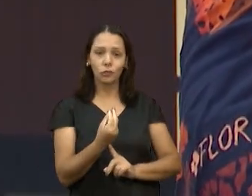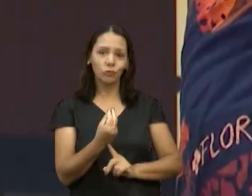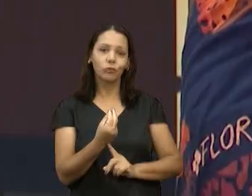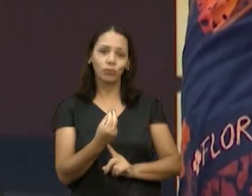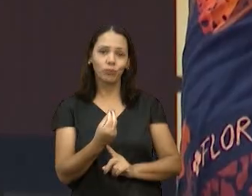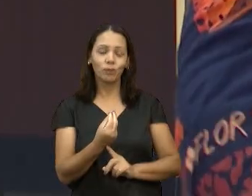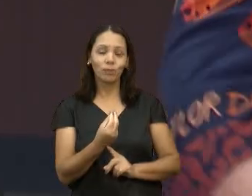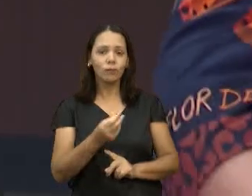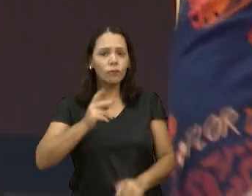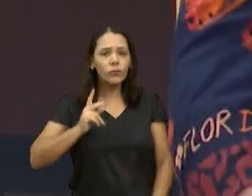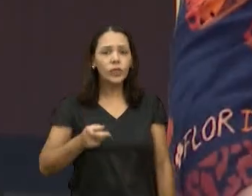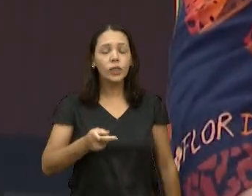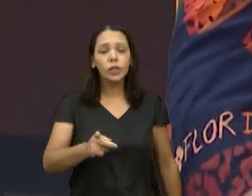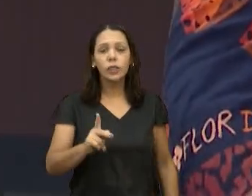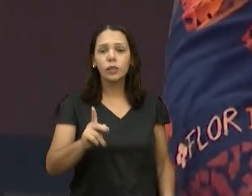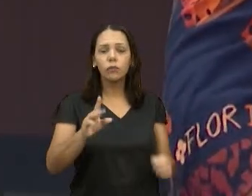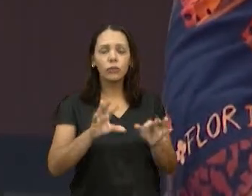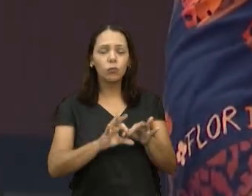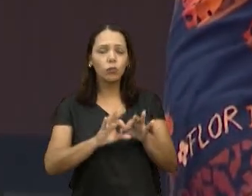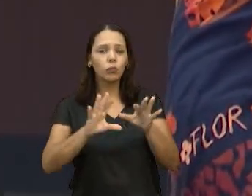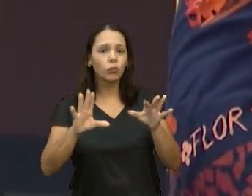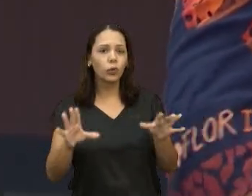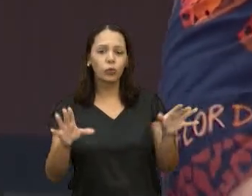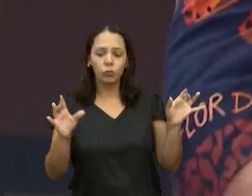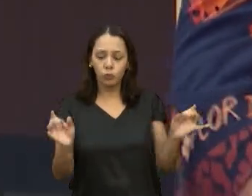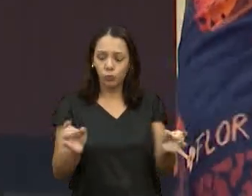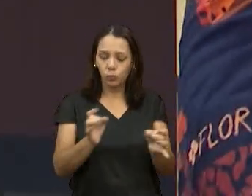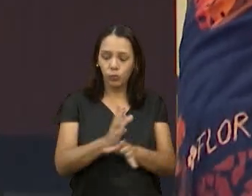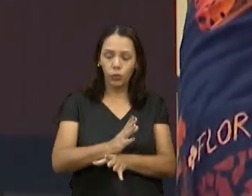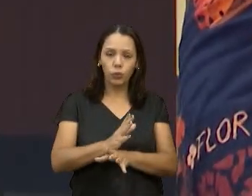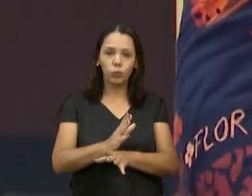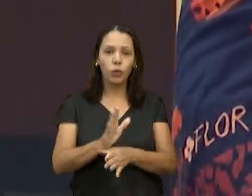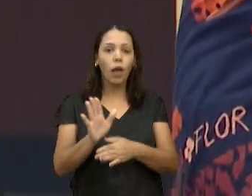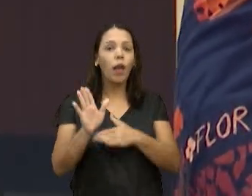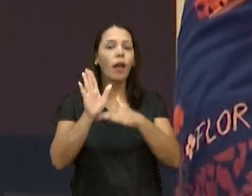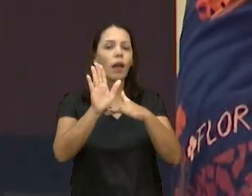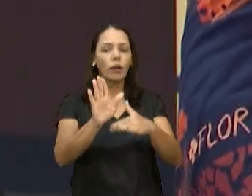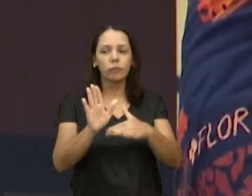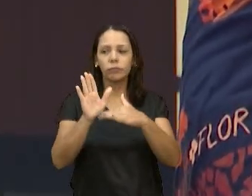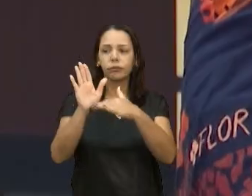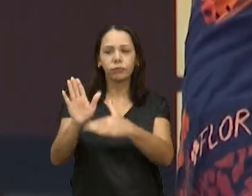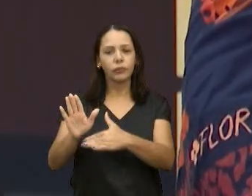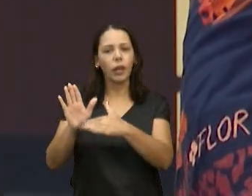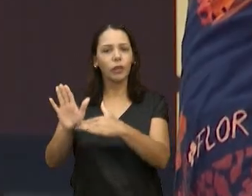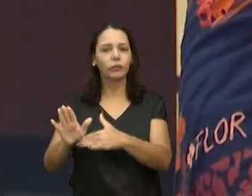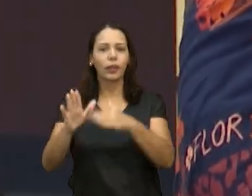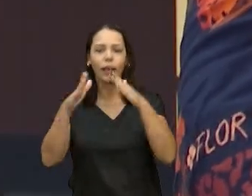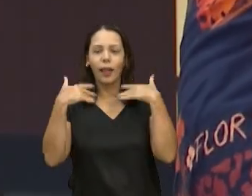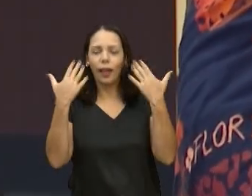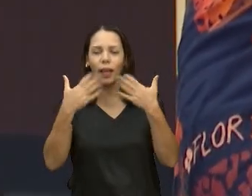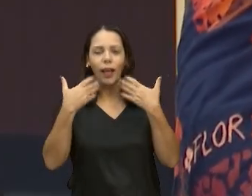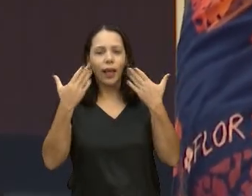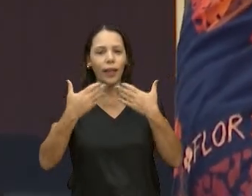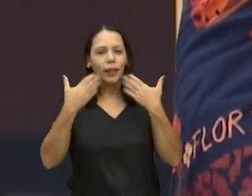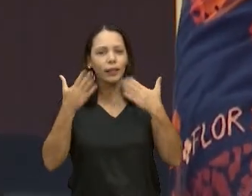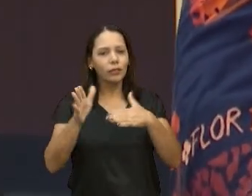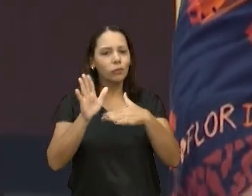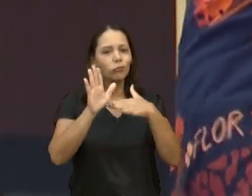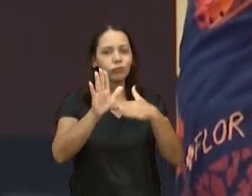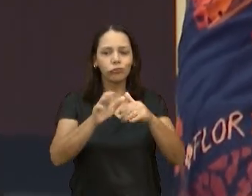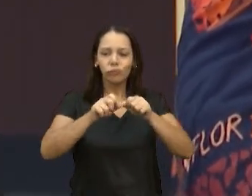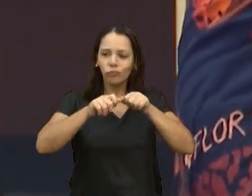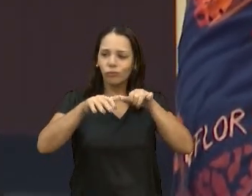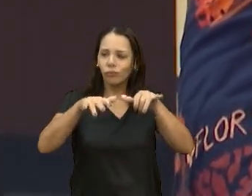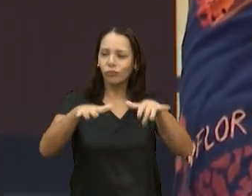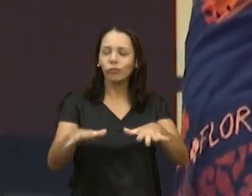E sempre estar disposto a fazer pelo outro, sempre levar alegria, com leveza,